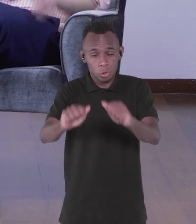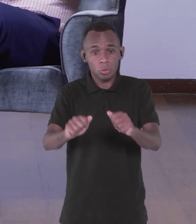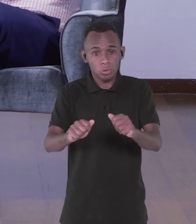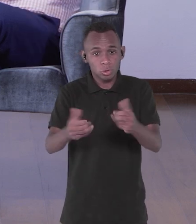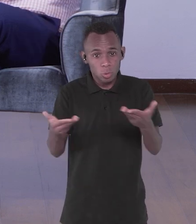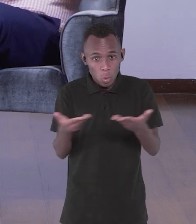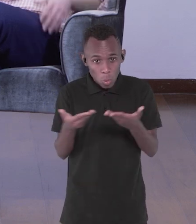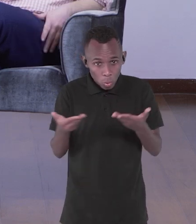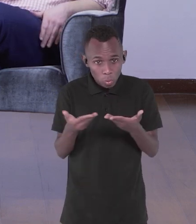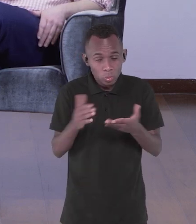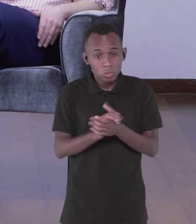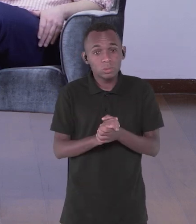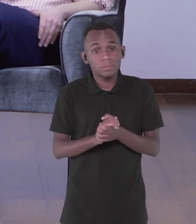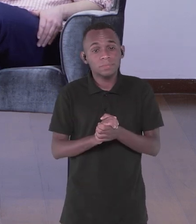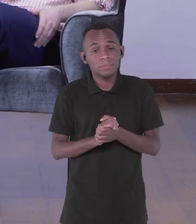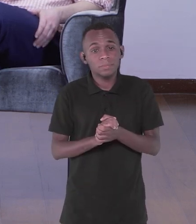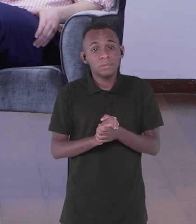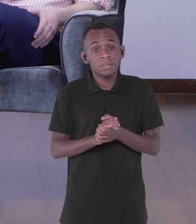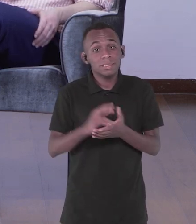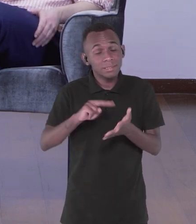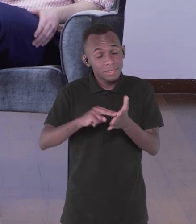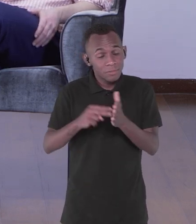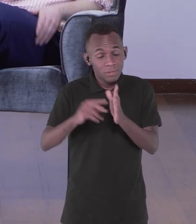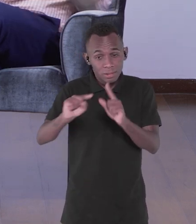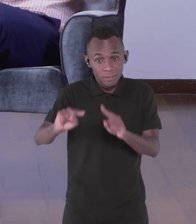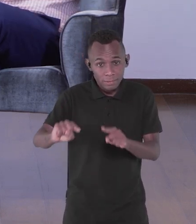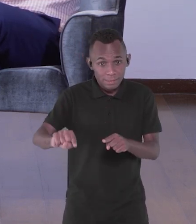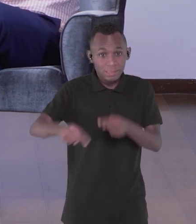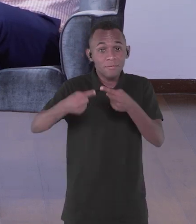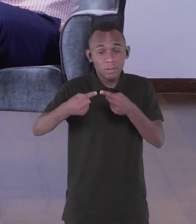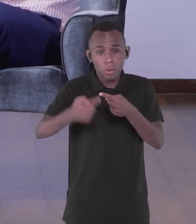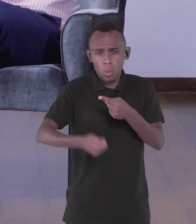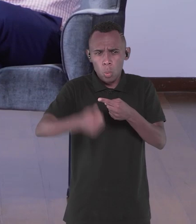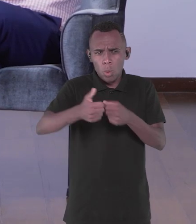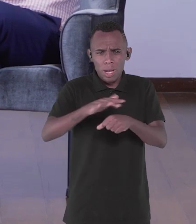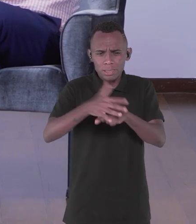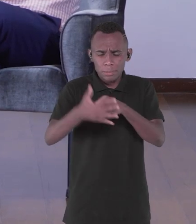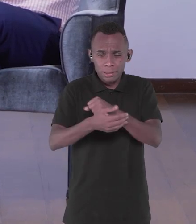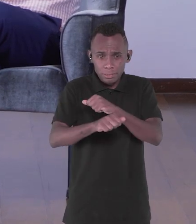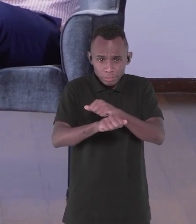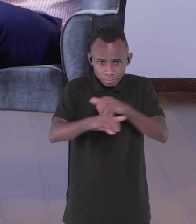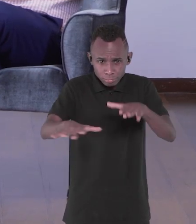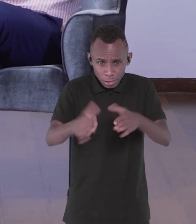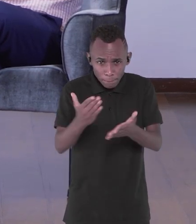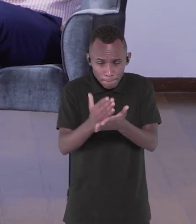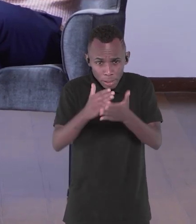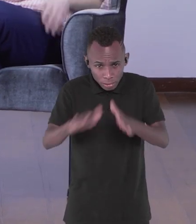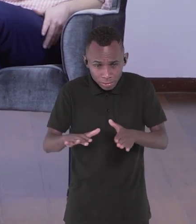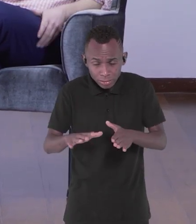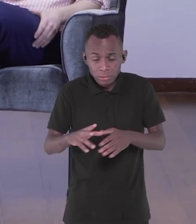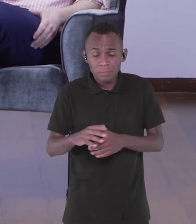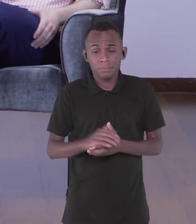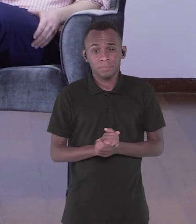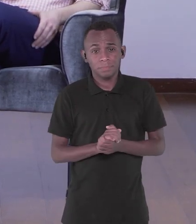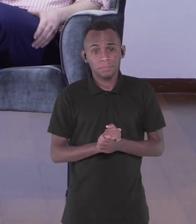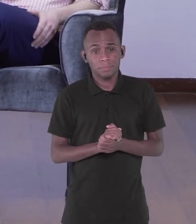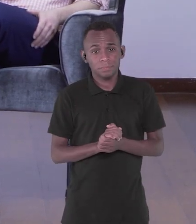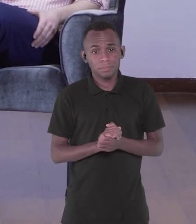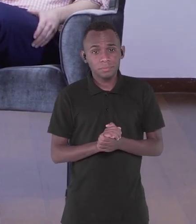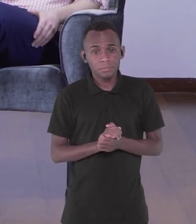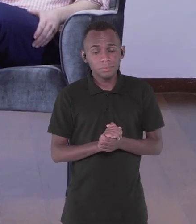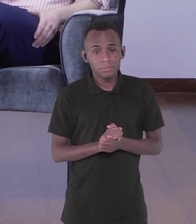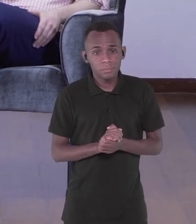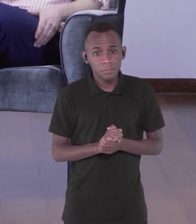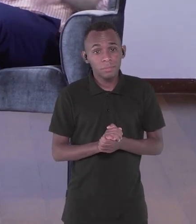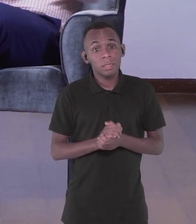que estão desafiando o fim dessa pandemia, ou o que pode começar a ser talvez o fim dessa pandemia.